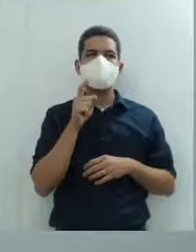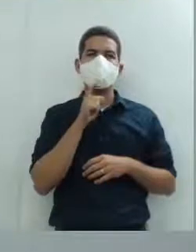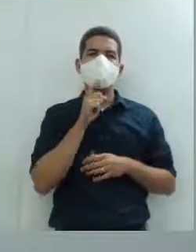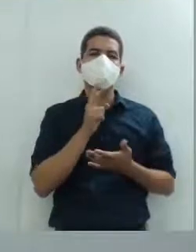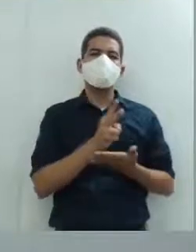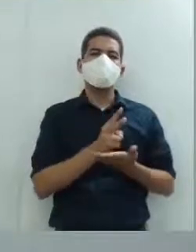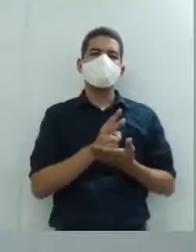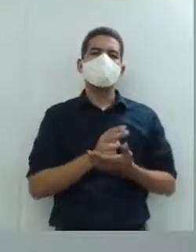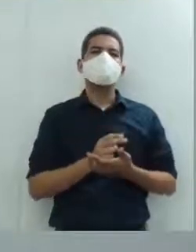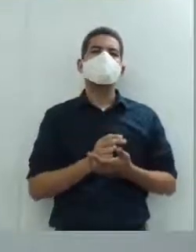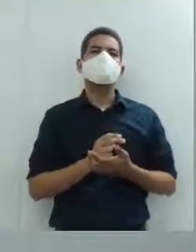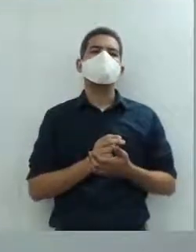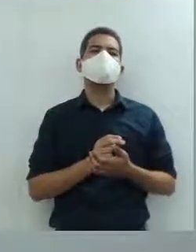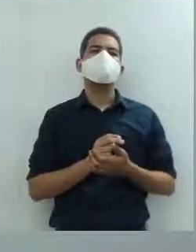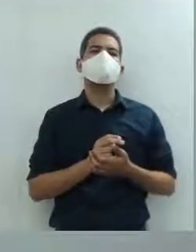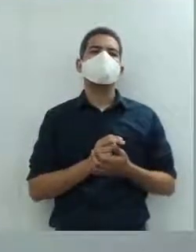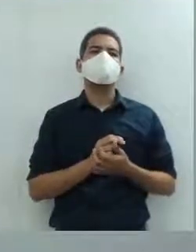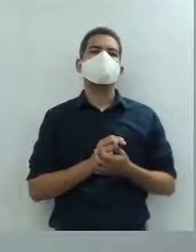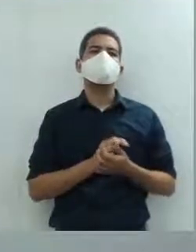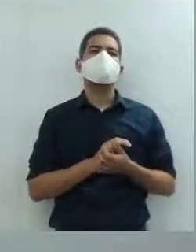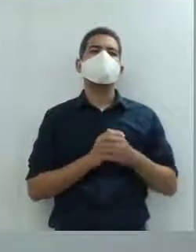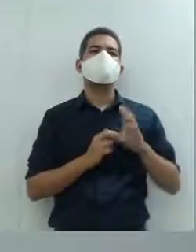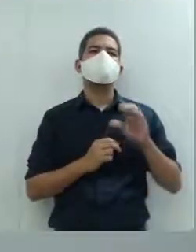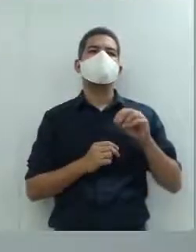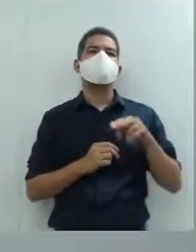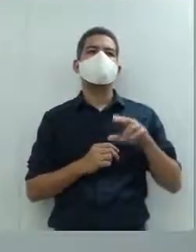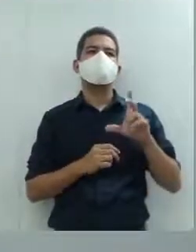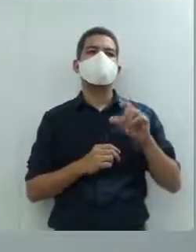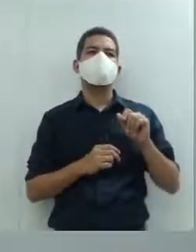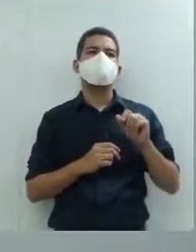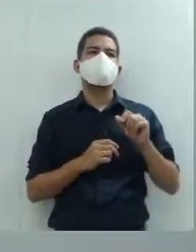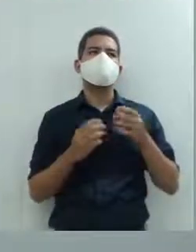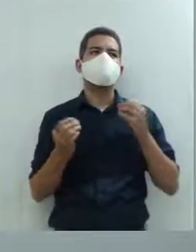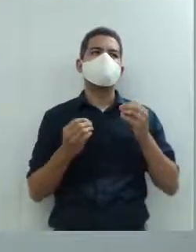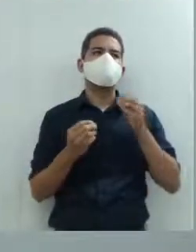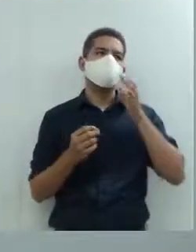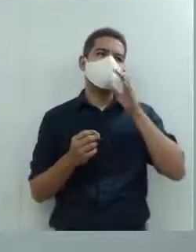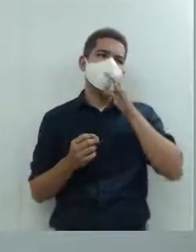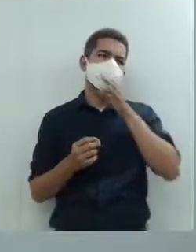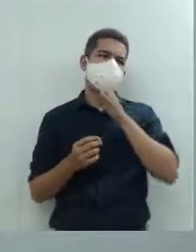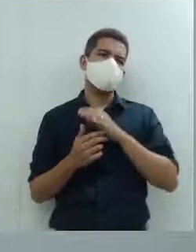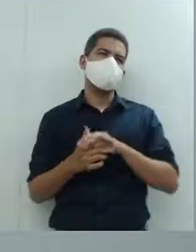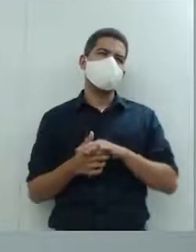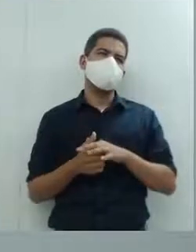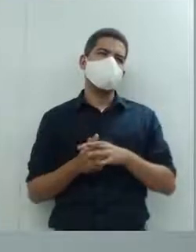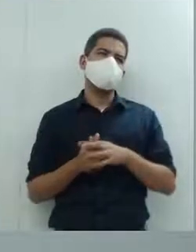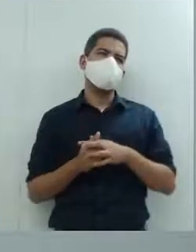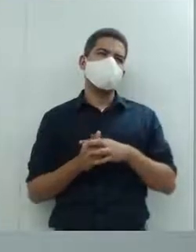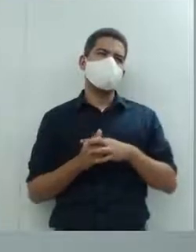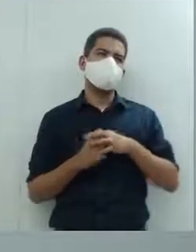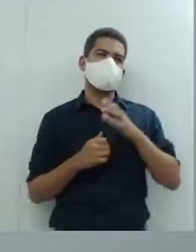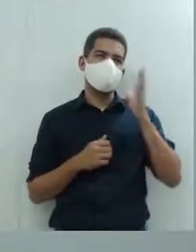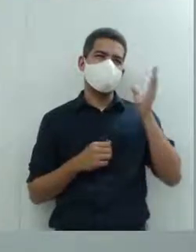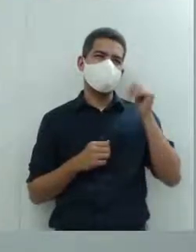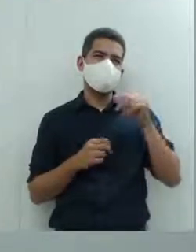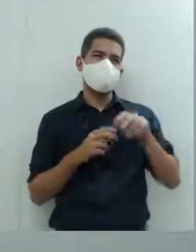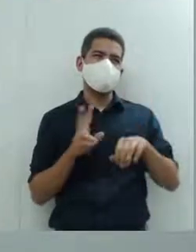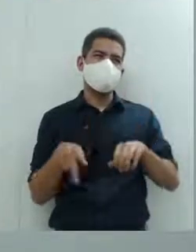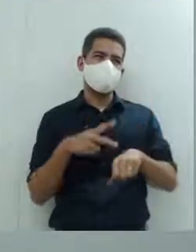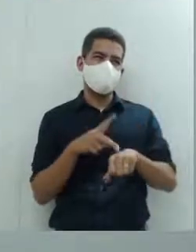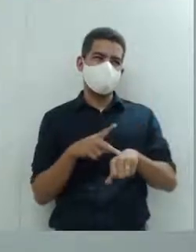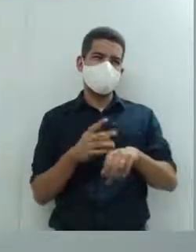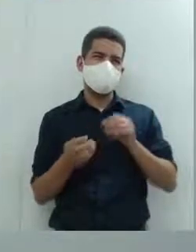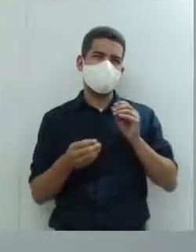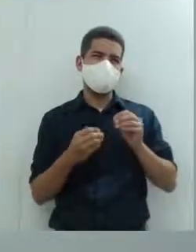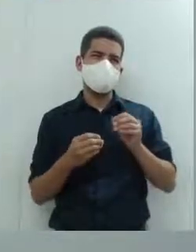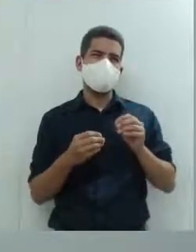frio. Ah, qual é o clima do Congo? Sempre quente. Então, se tu souber onde fica o país, com essa ideia de mapa aqui, tu já sabe